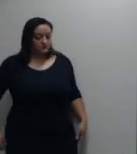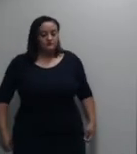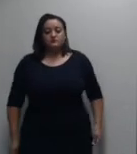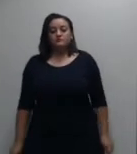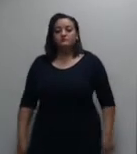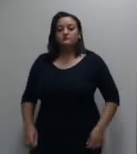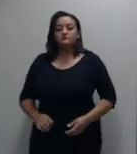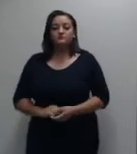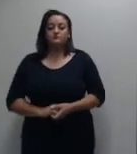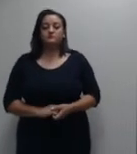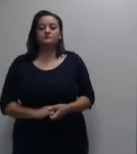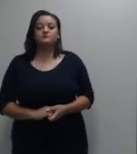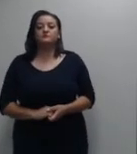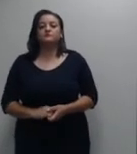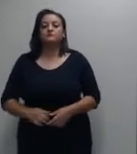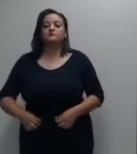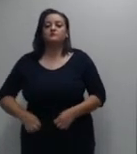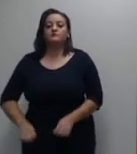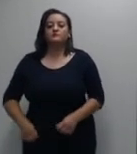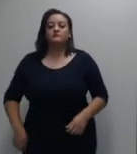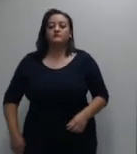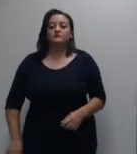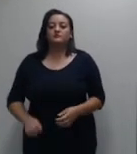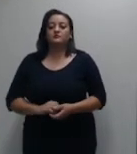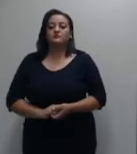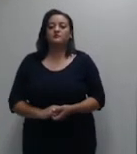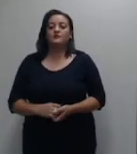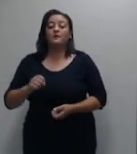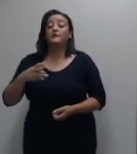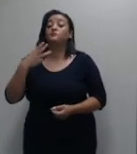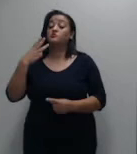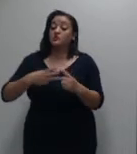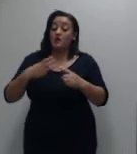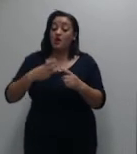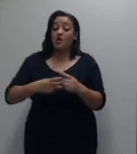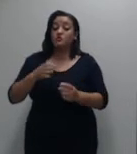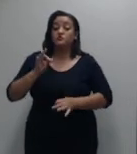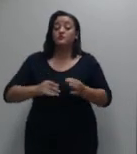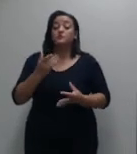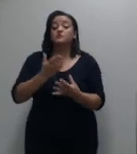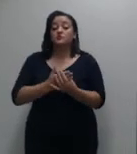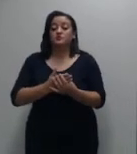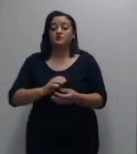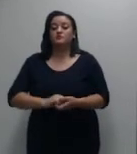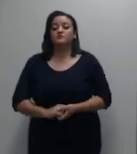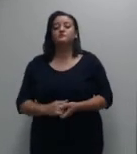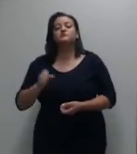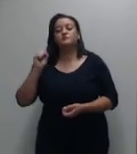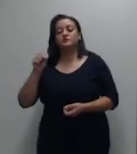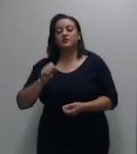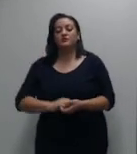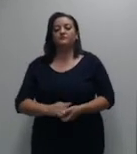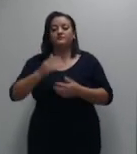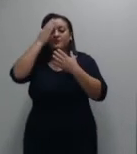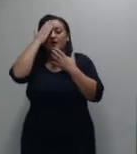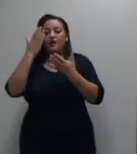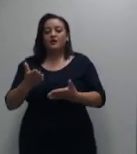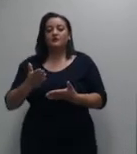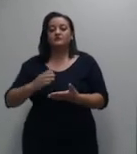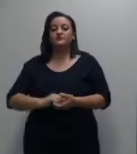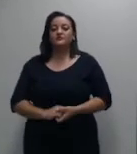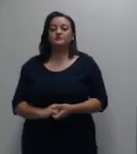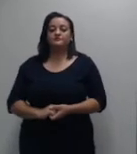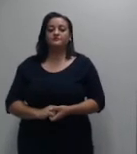e isso vai uma vez só para os três aros três justamente agradeço a vossa excelência